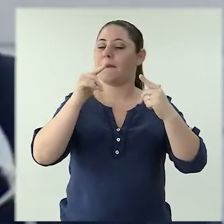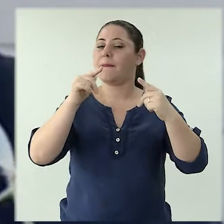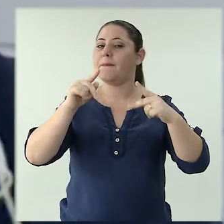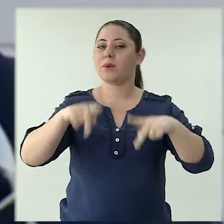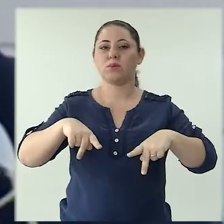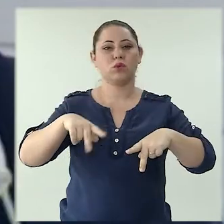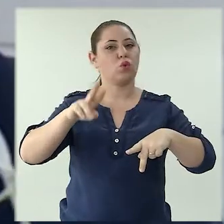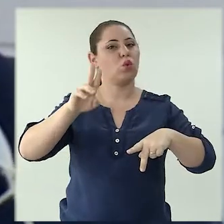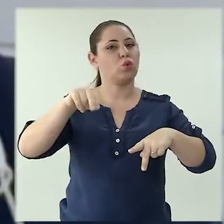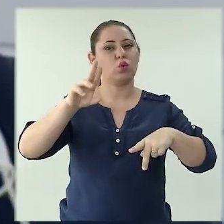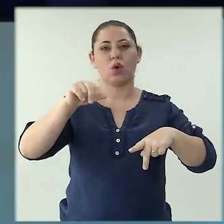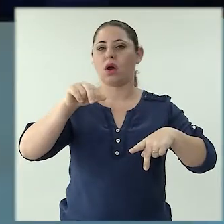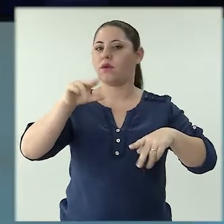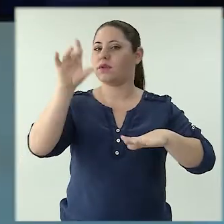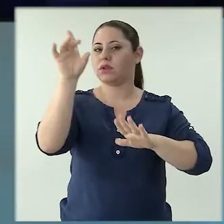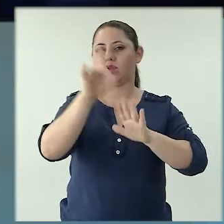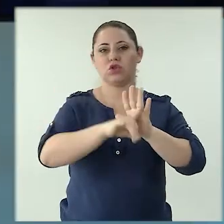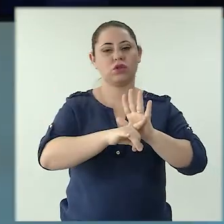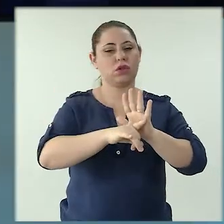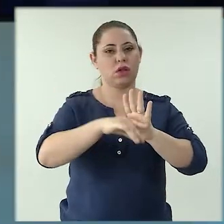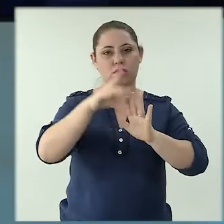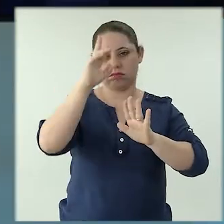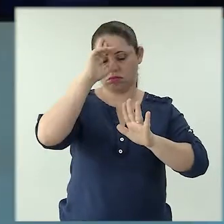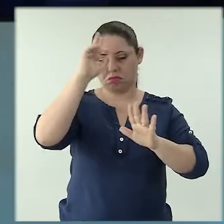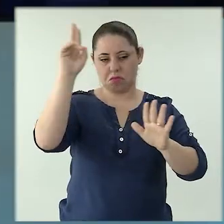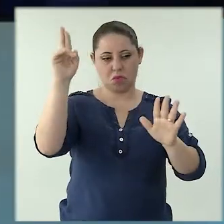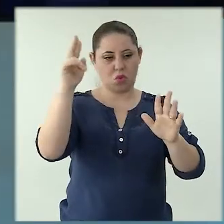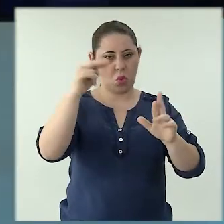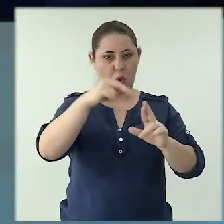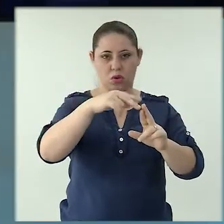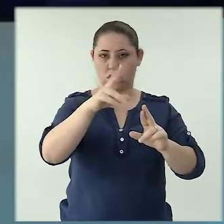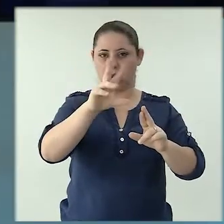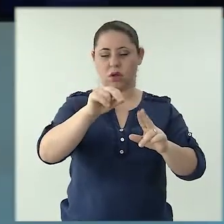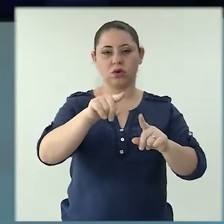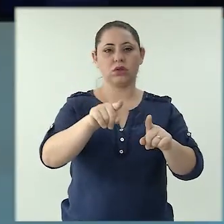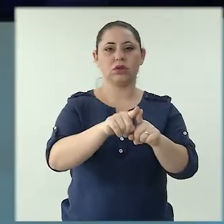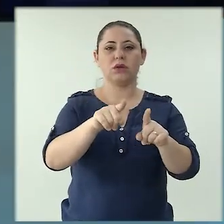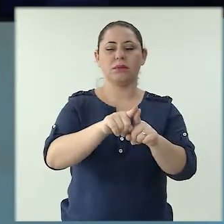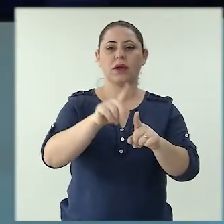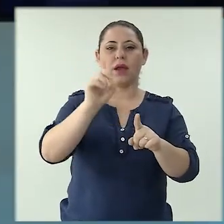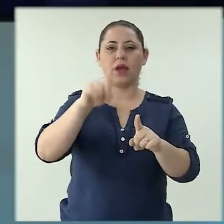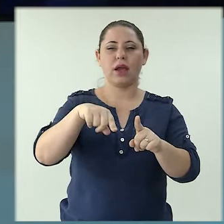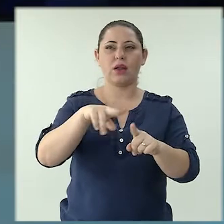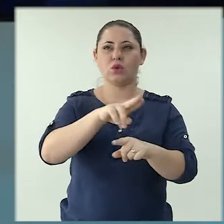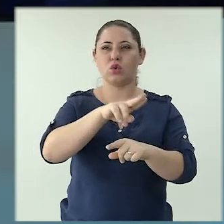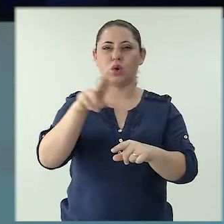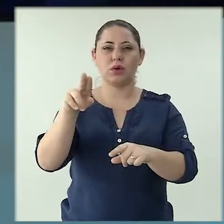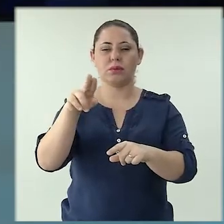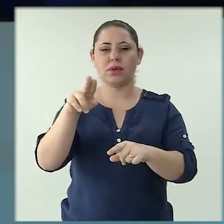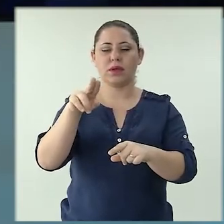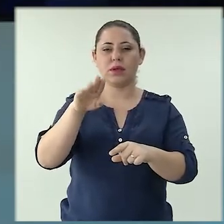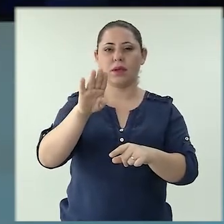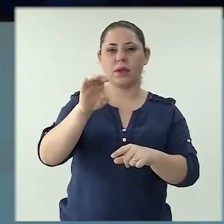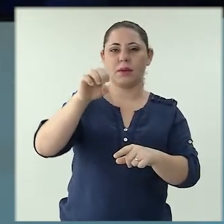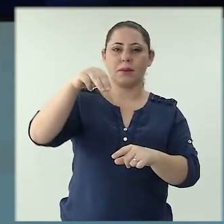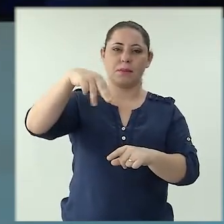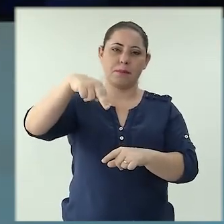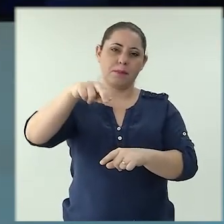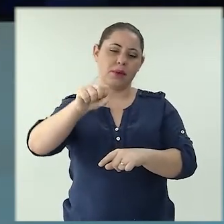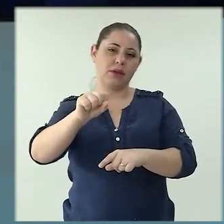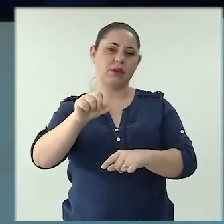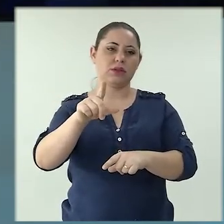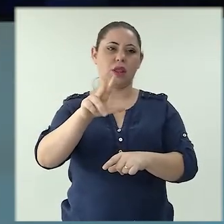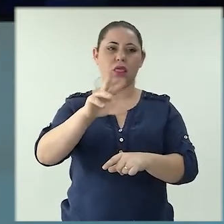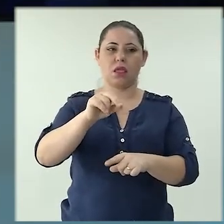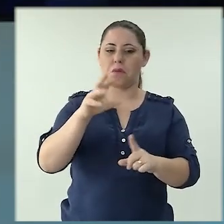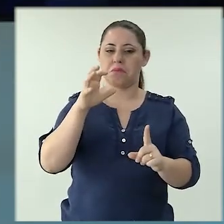vai adquirir a propriedade por uso capião. Mesmo aqueles que a gente chama de bens dominicais,